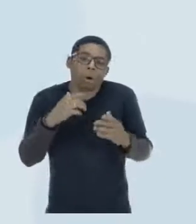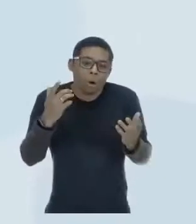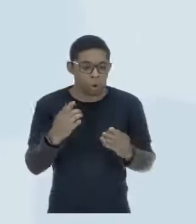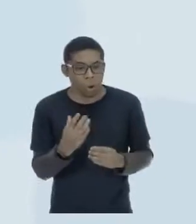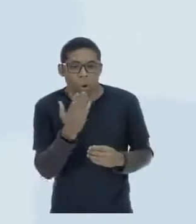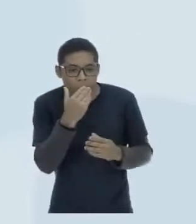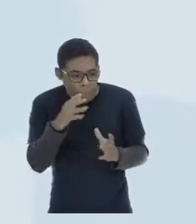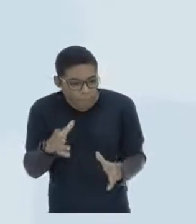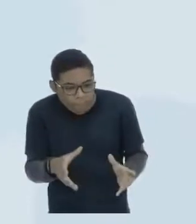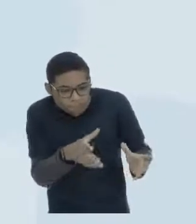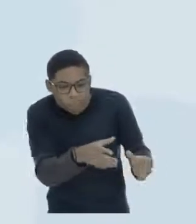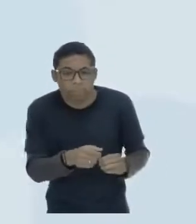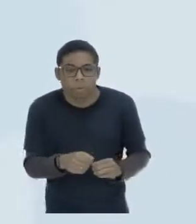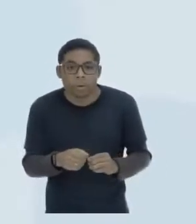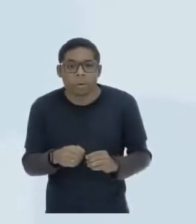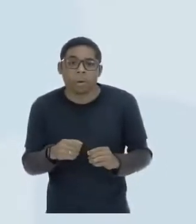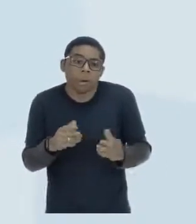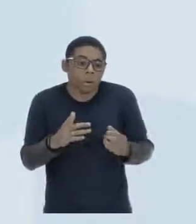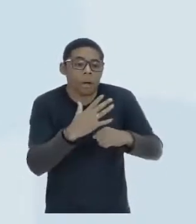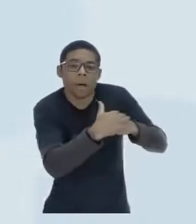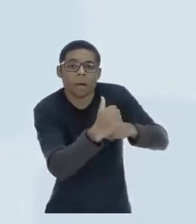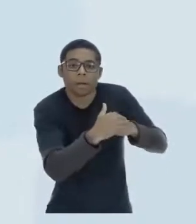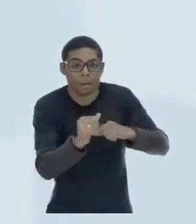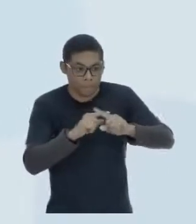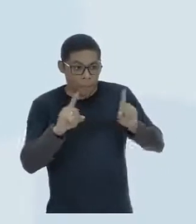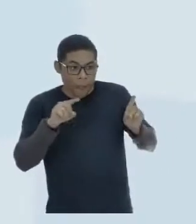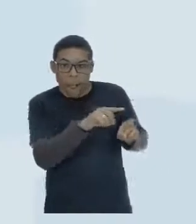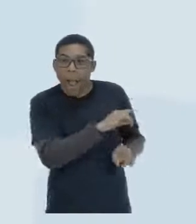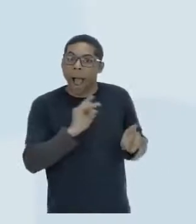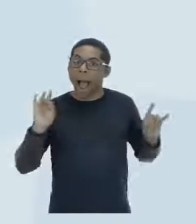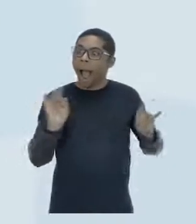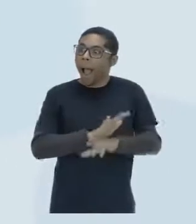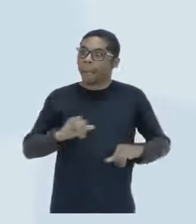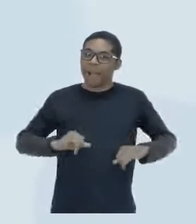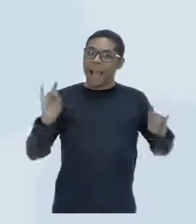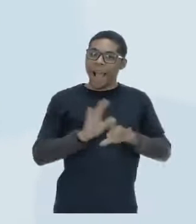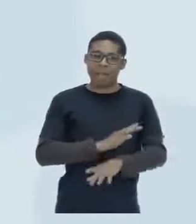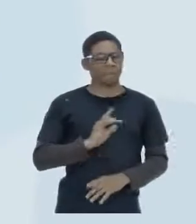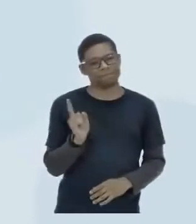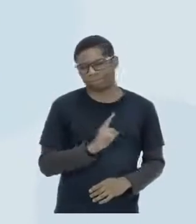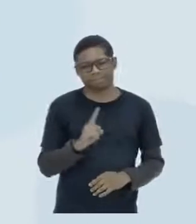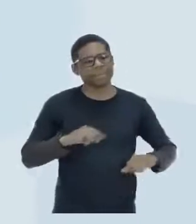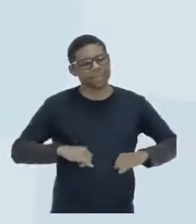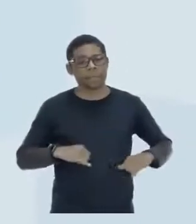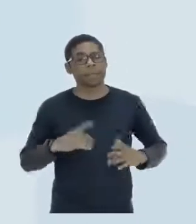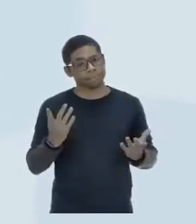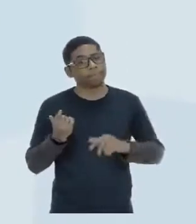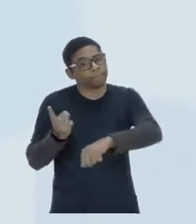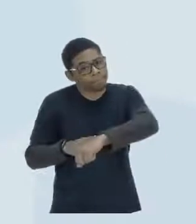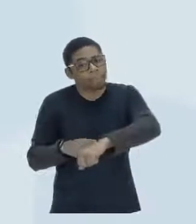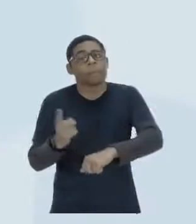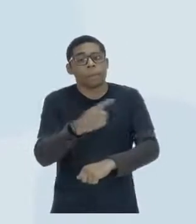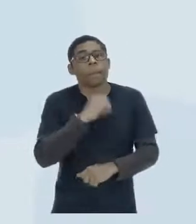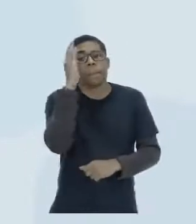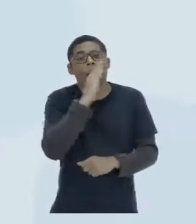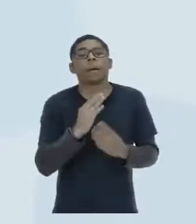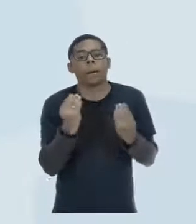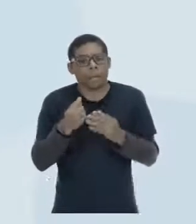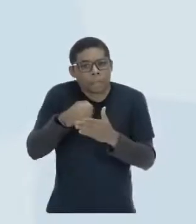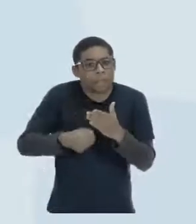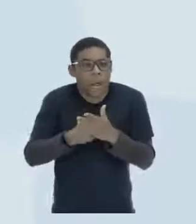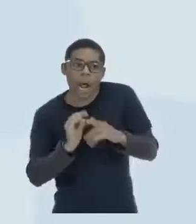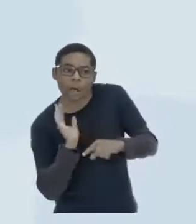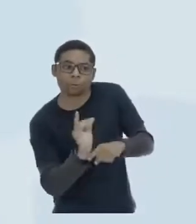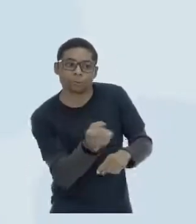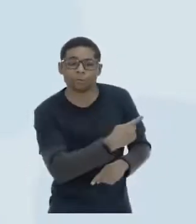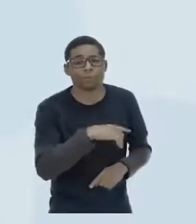possibilita acabarmos com o sofrimento desses animais em nosso país. E está na hora de nós brasileiros lutarmos por esses